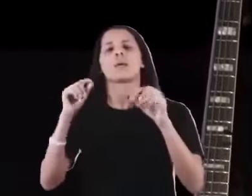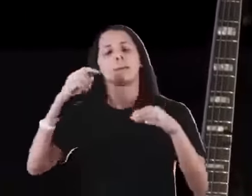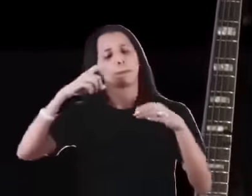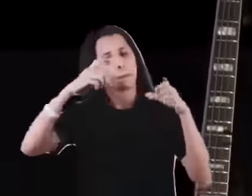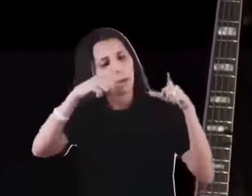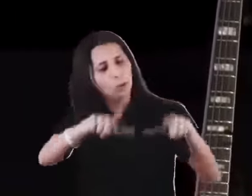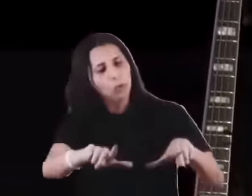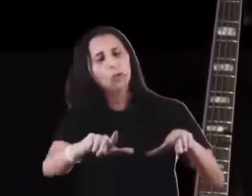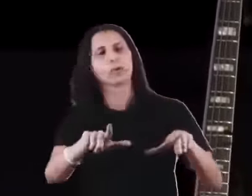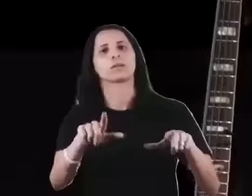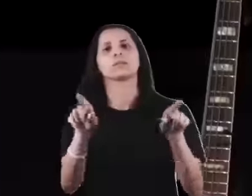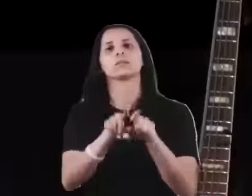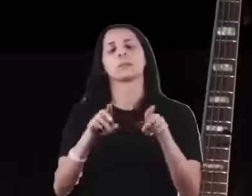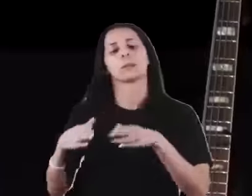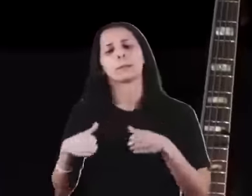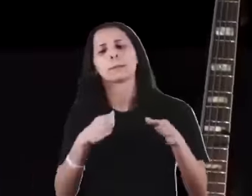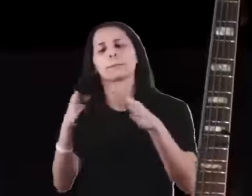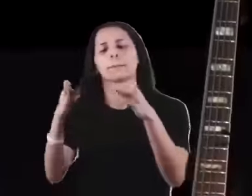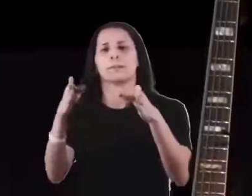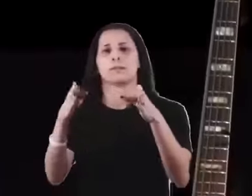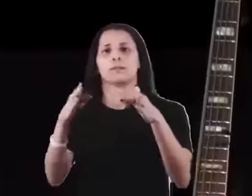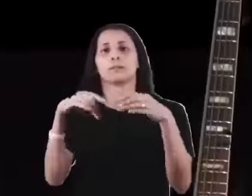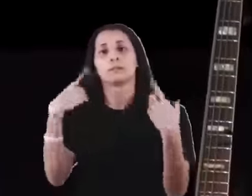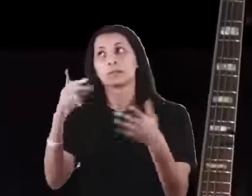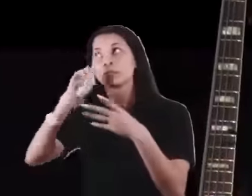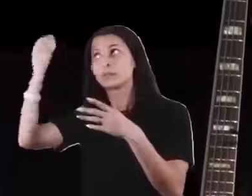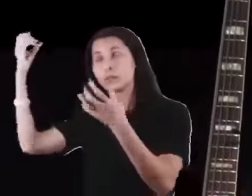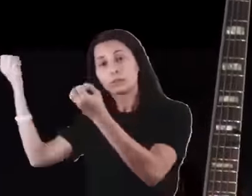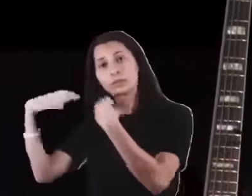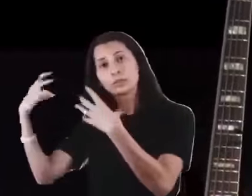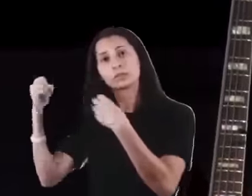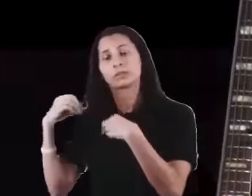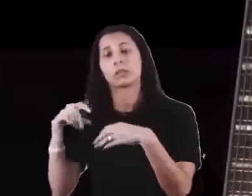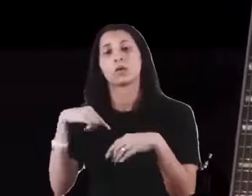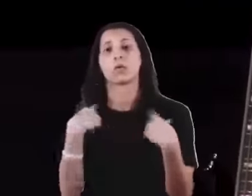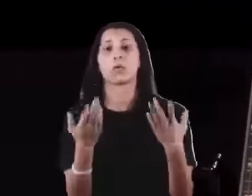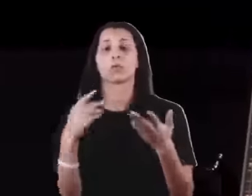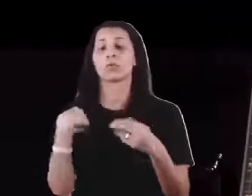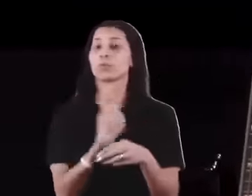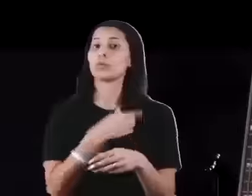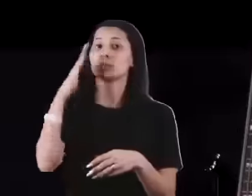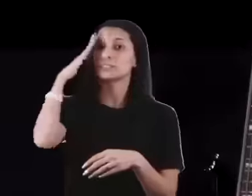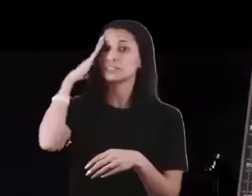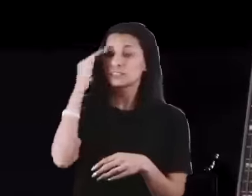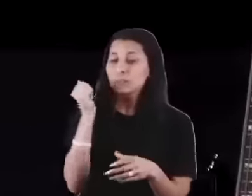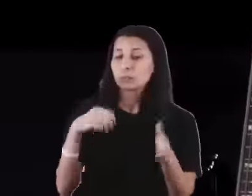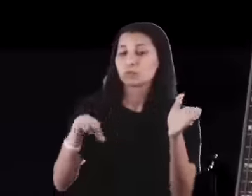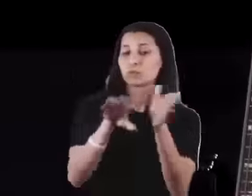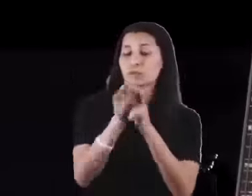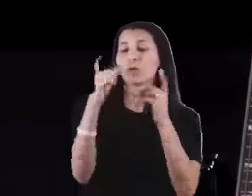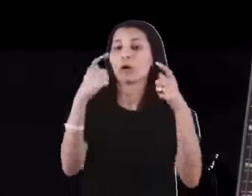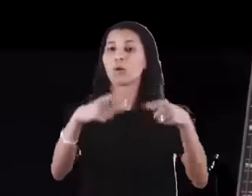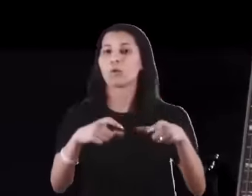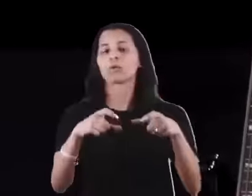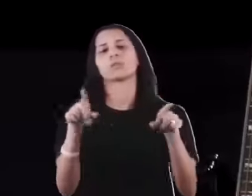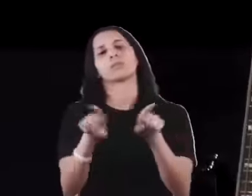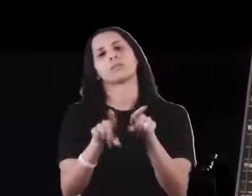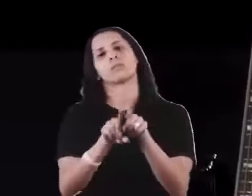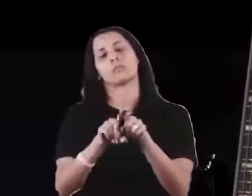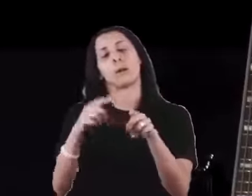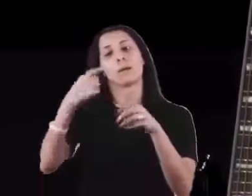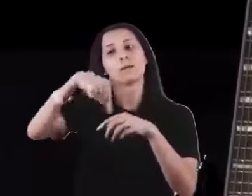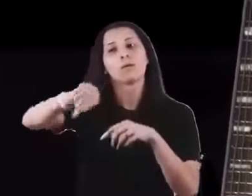era Deus querendo nos ensinar que quando nós sabemos da onde nós viemos nós sabemos aonde nós vamos chegar